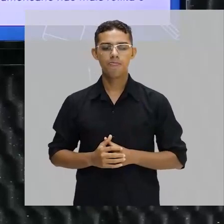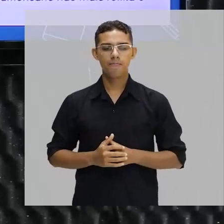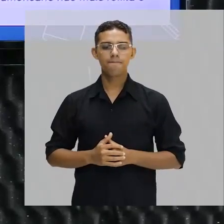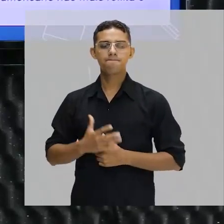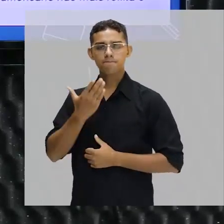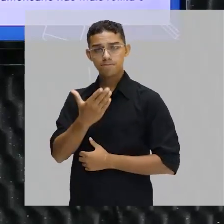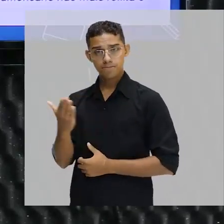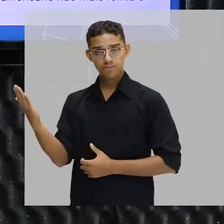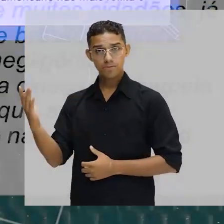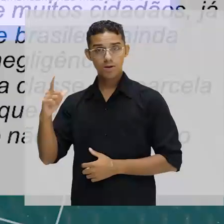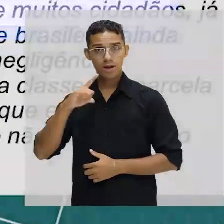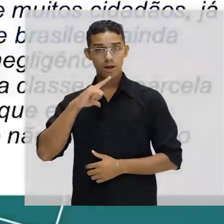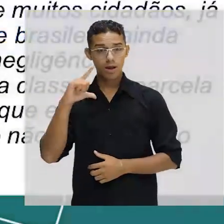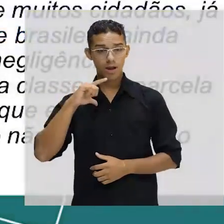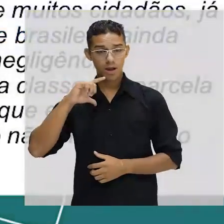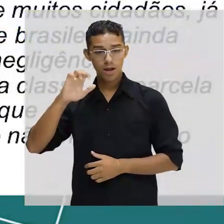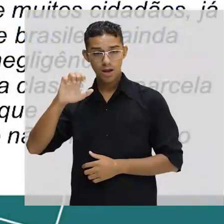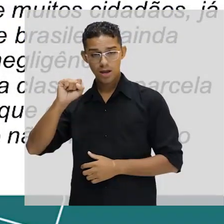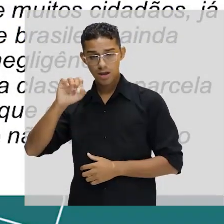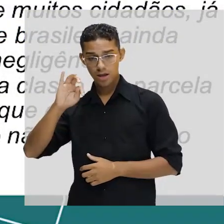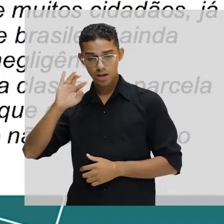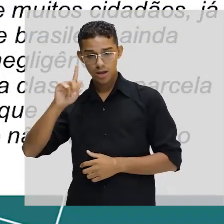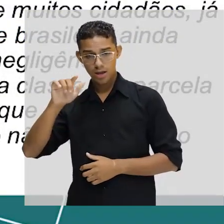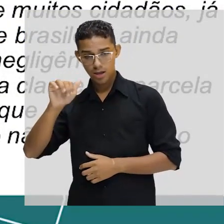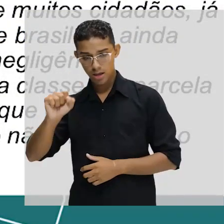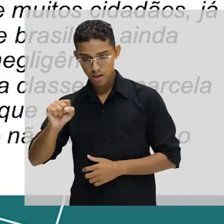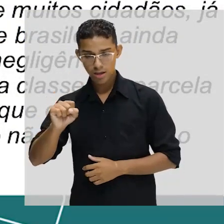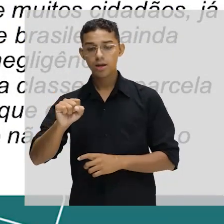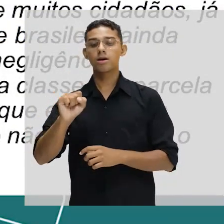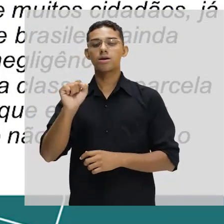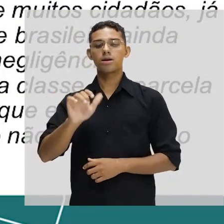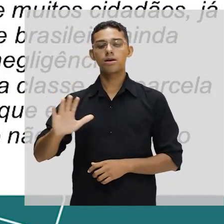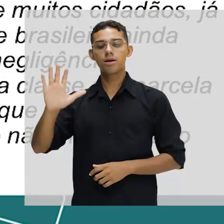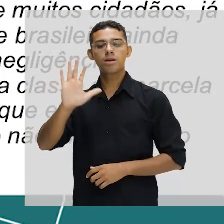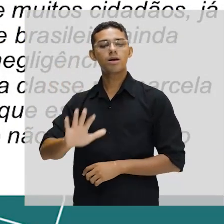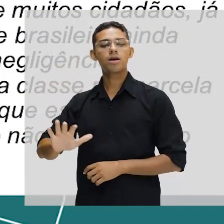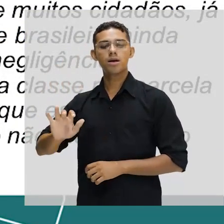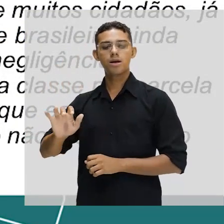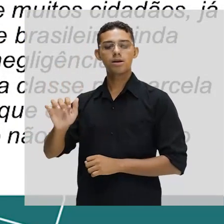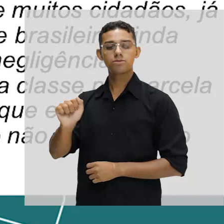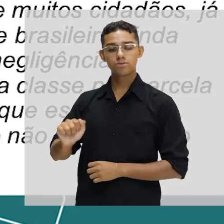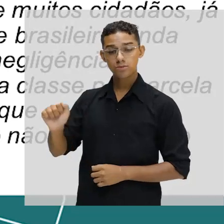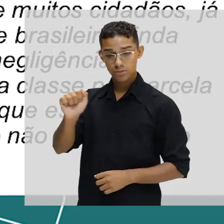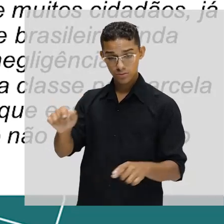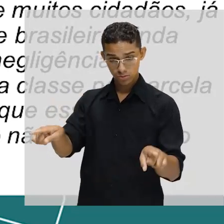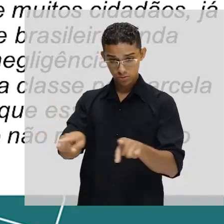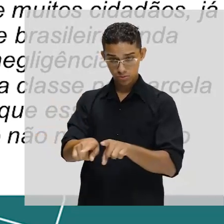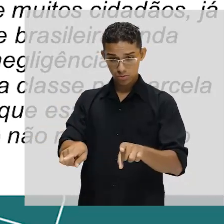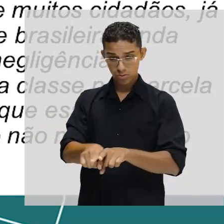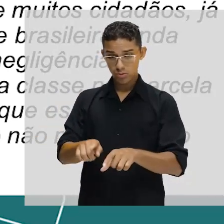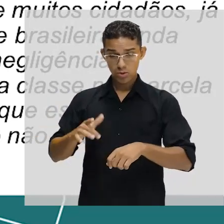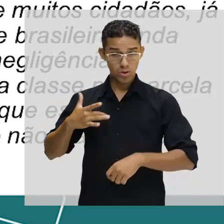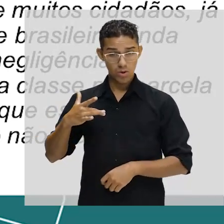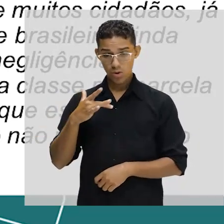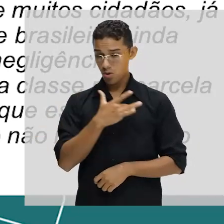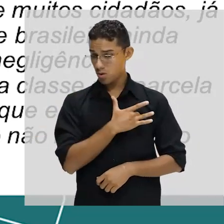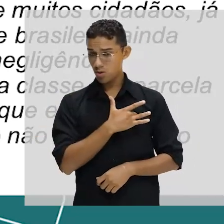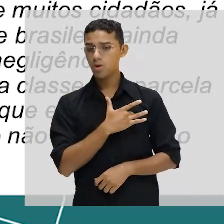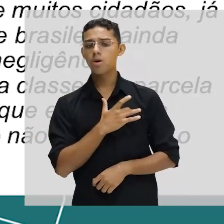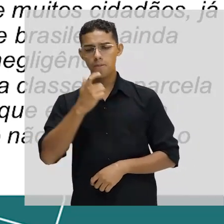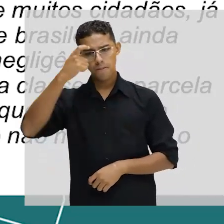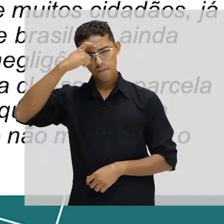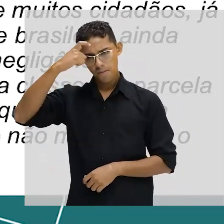Aqui no caso, o estigma associado às doenças mentais na sociedade brasileira. Uma redação, nota 1000, da aluna